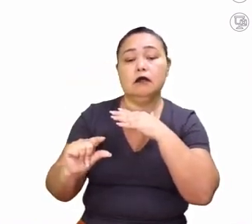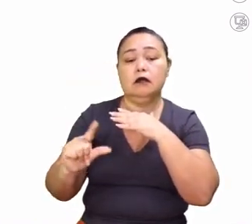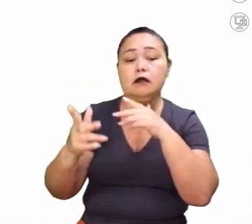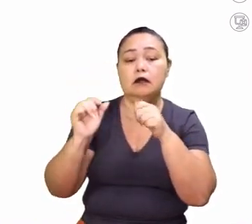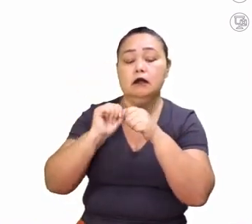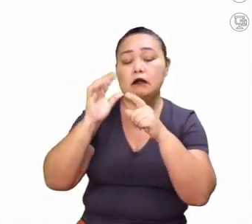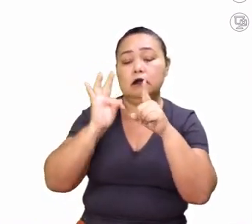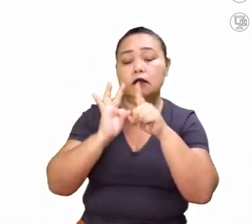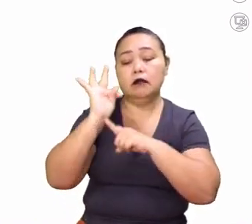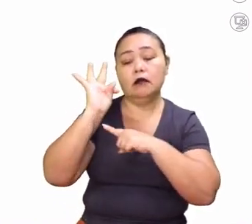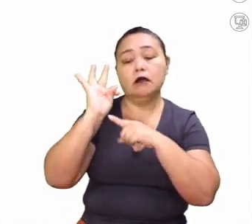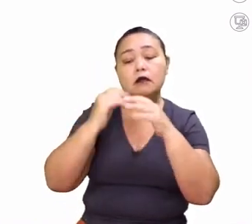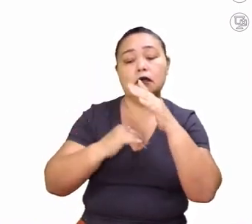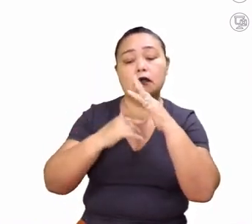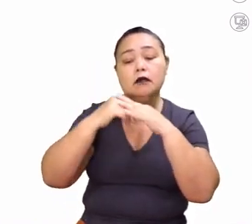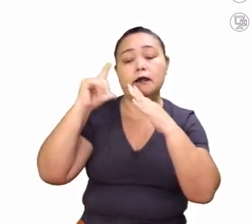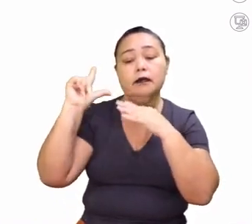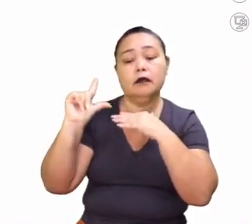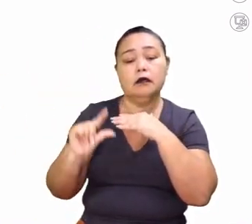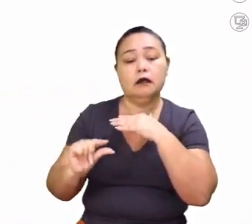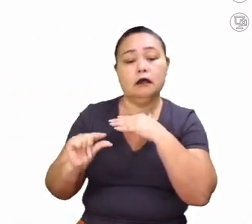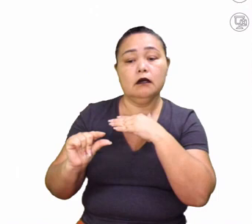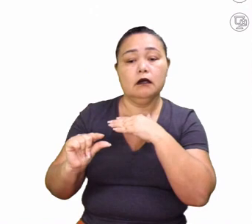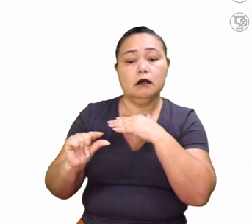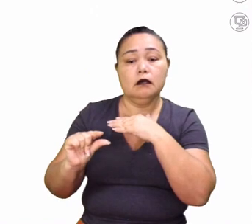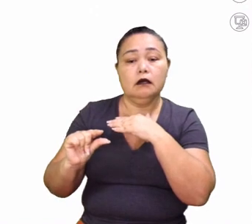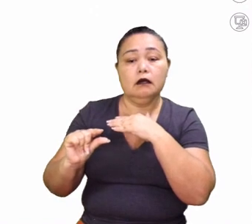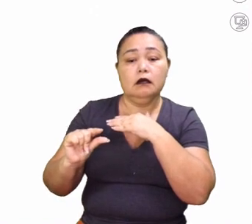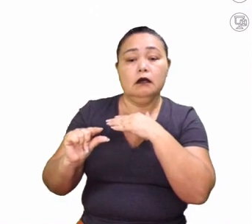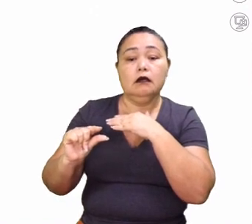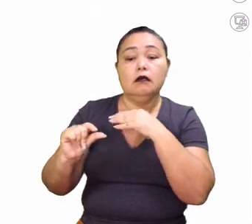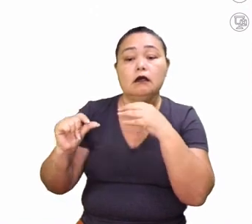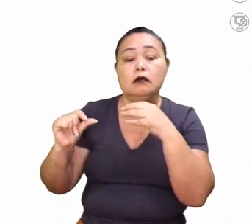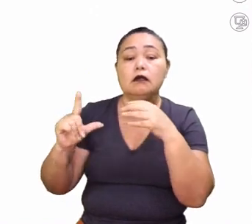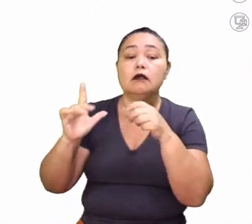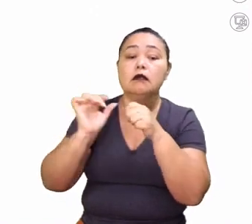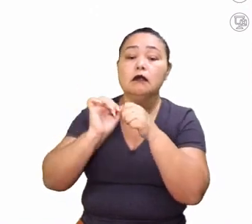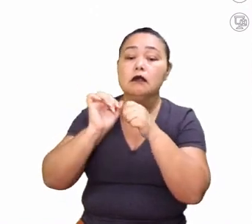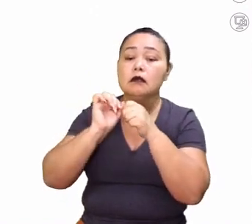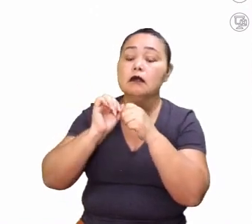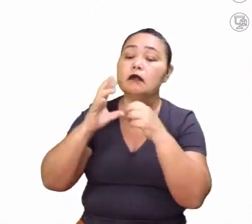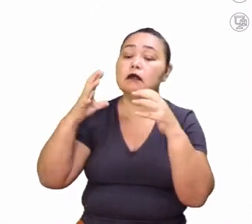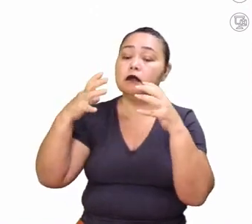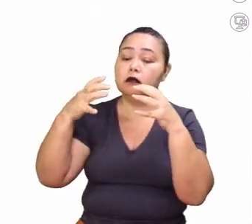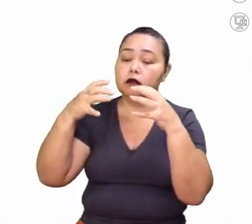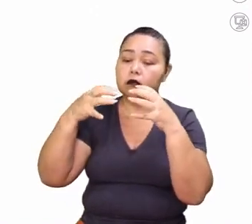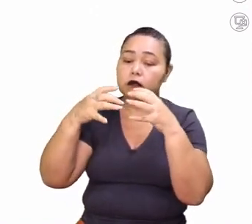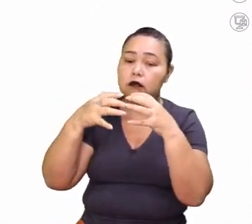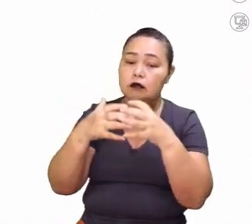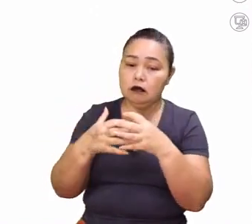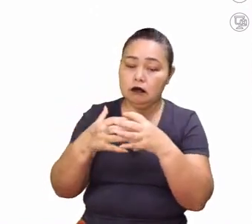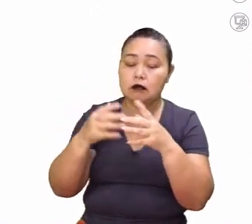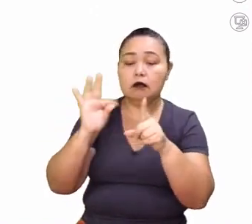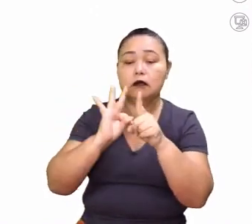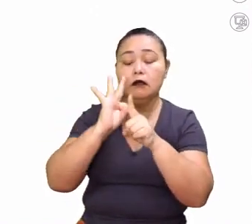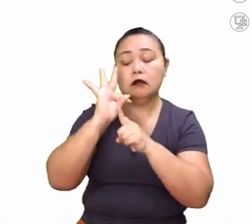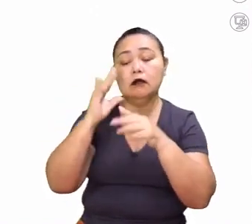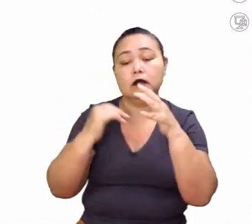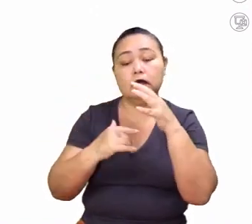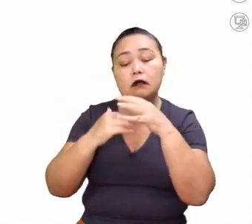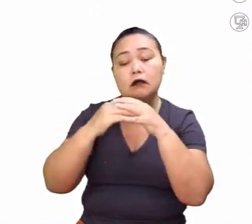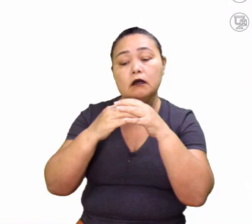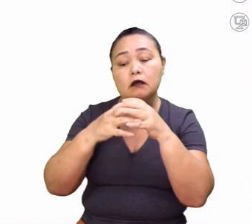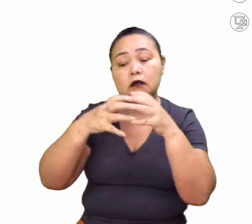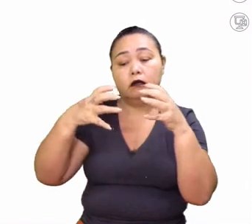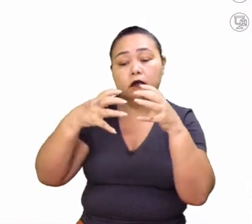temperatura e a pressão diminui né na compressão adiabática a temperatura e a pressão aumentam Então os dois